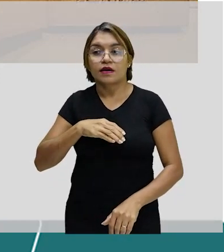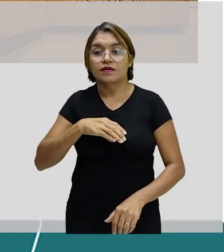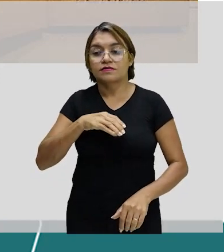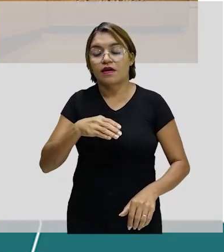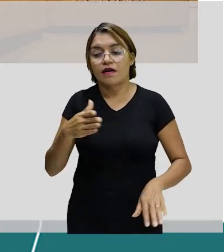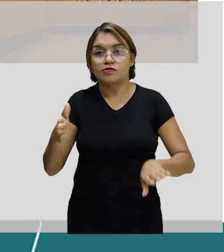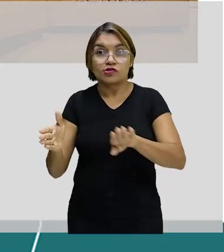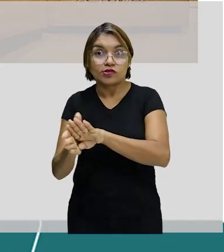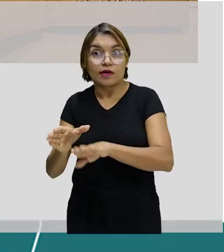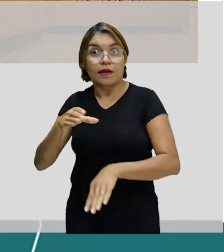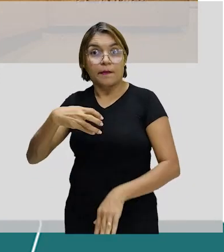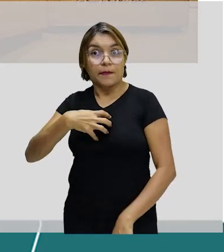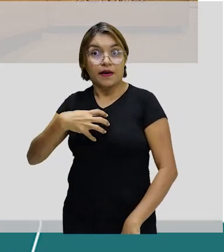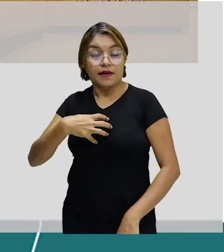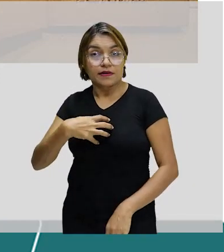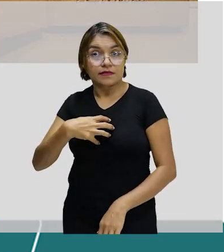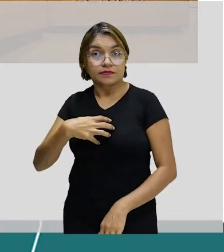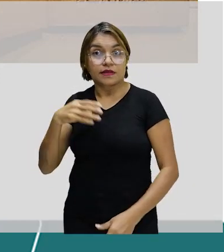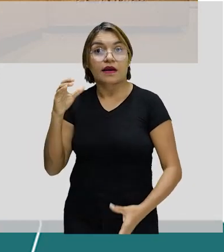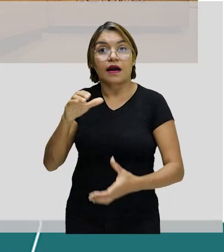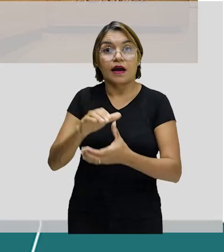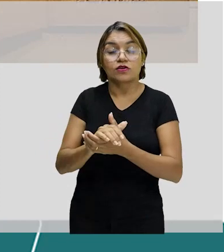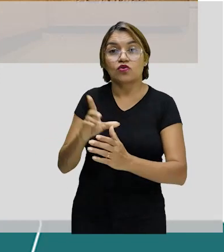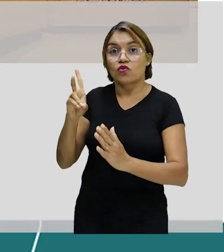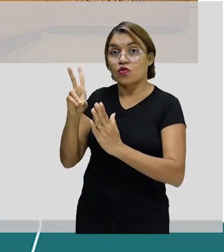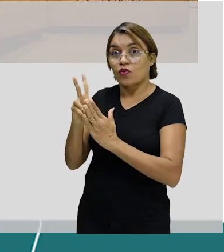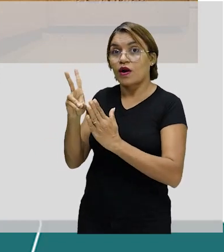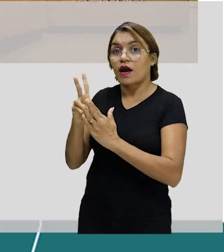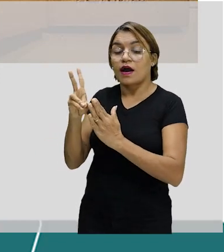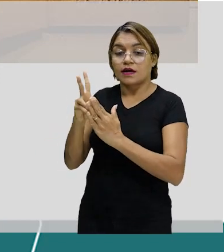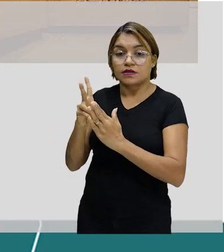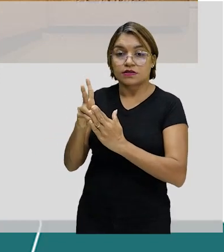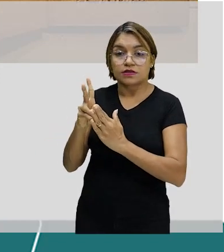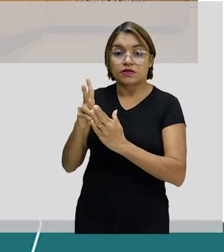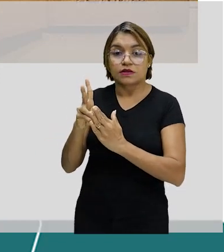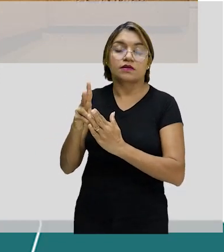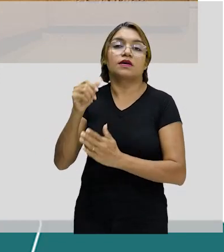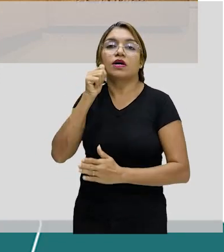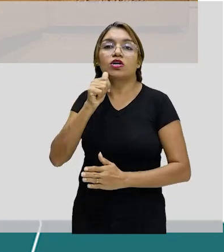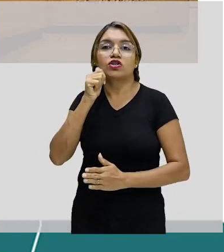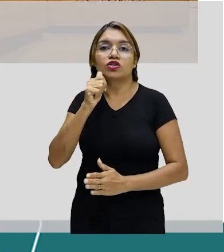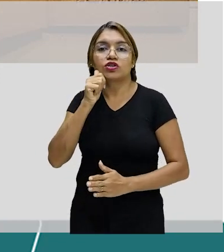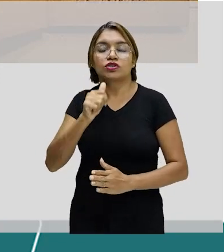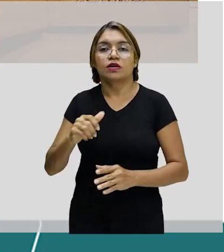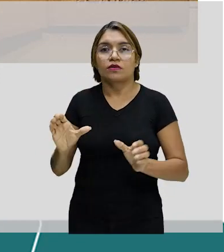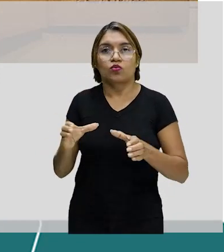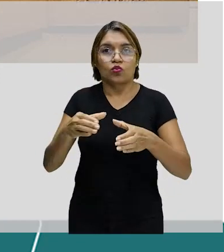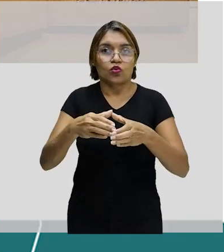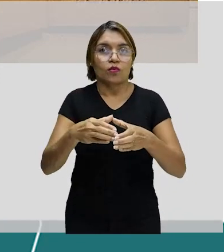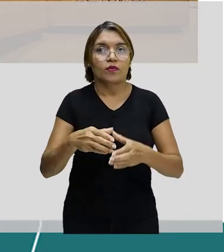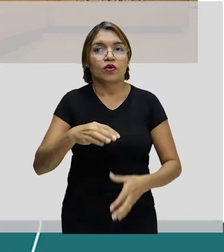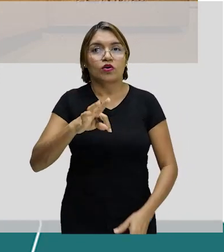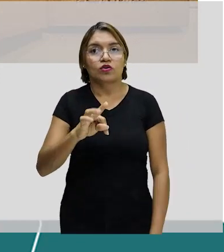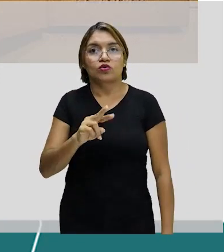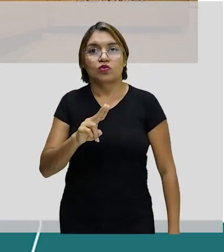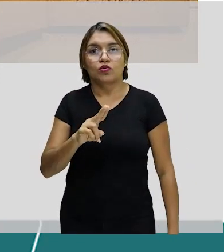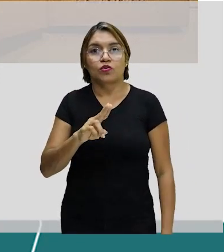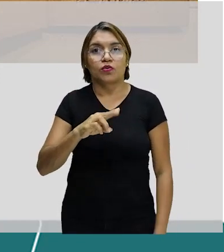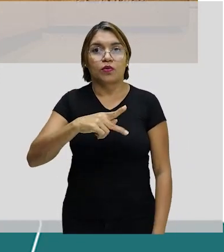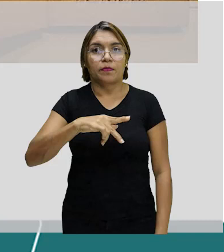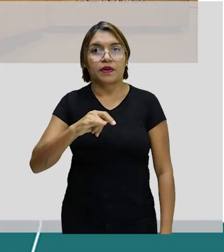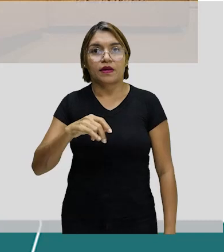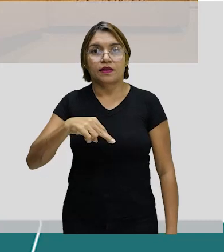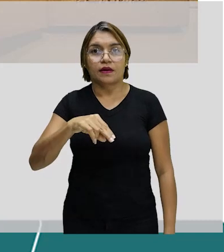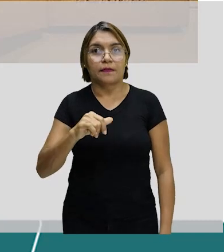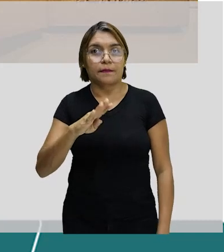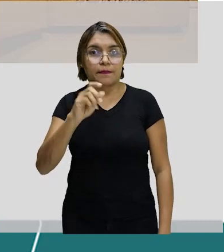Brasil, devido ao seu casamento com uma índia da tribo Tupinambá, chamada Paraguaçu. Não se sabe ao certo se